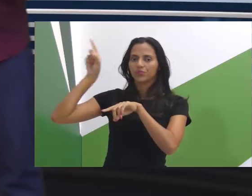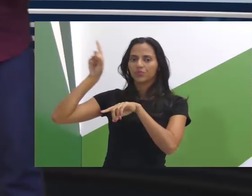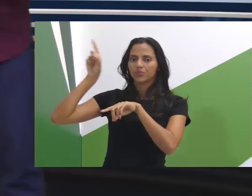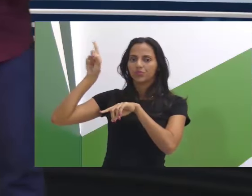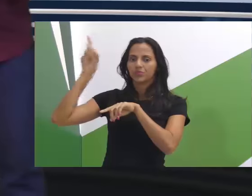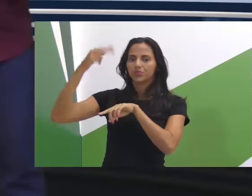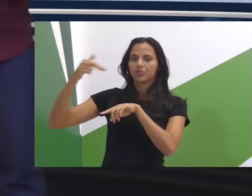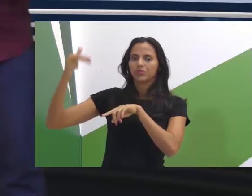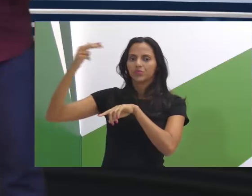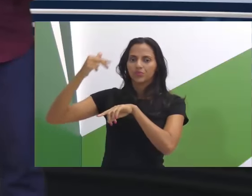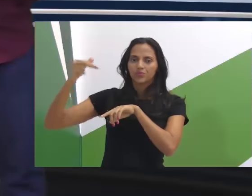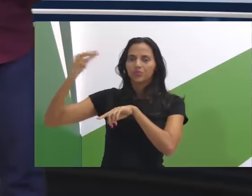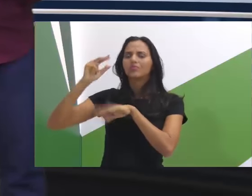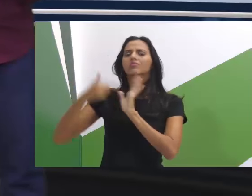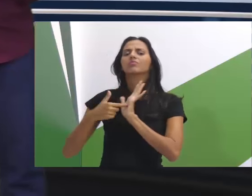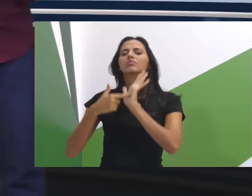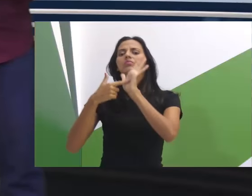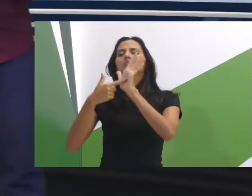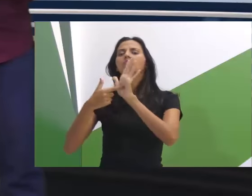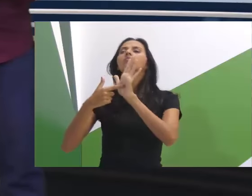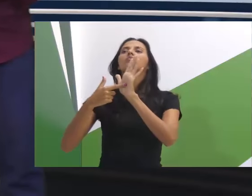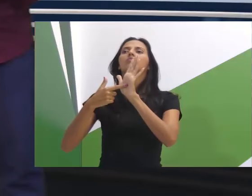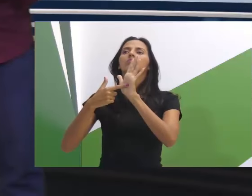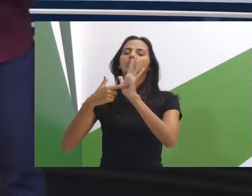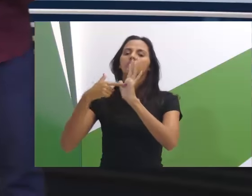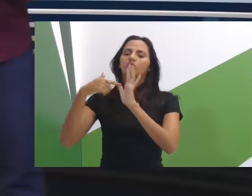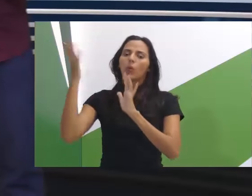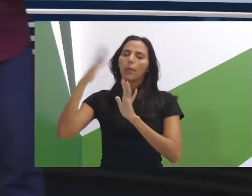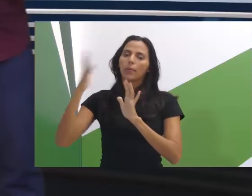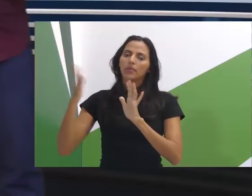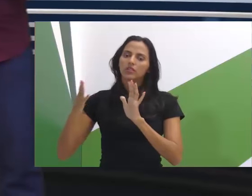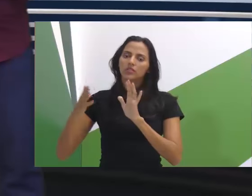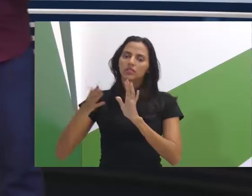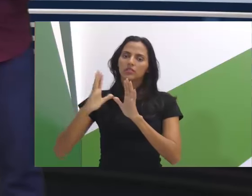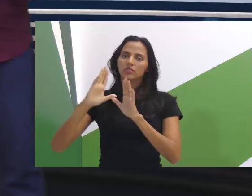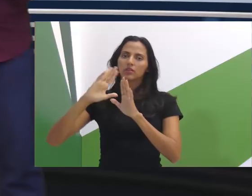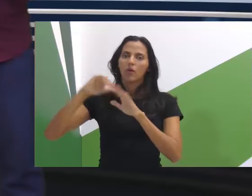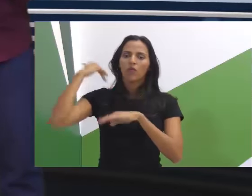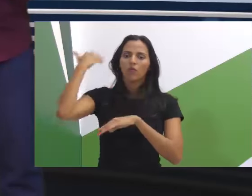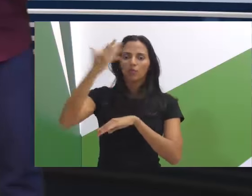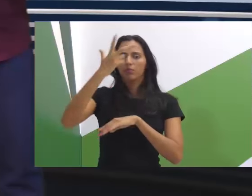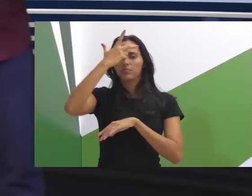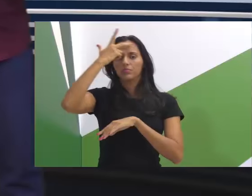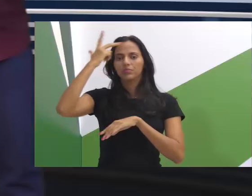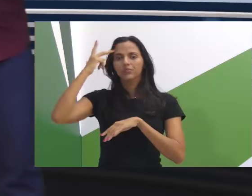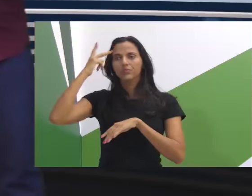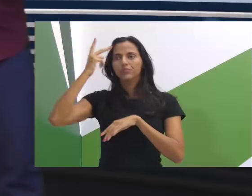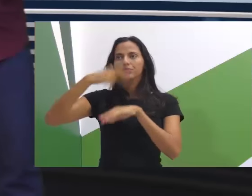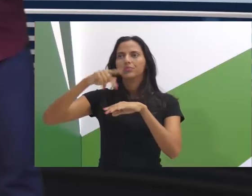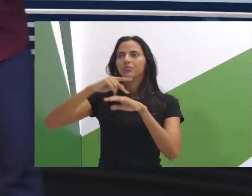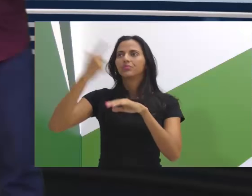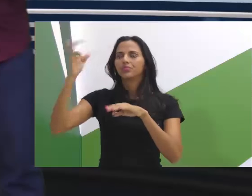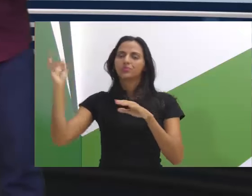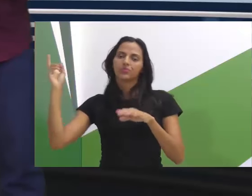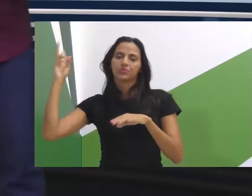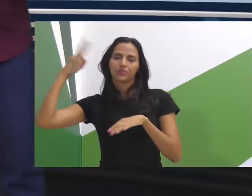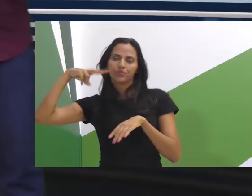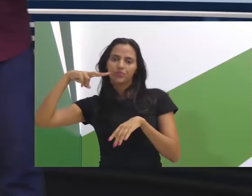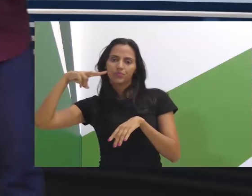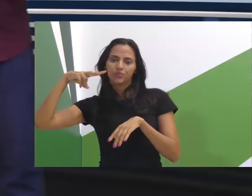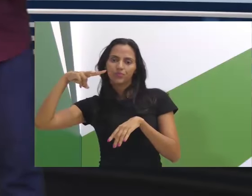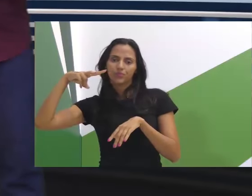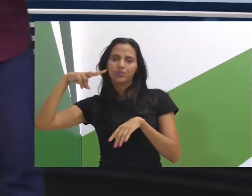para mostrar o Brasil lá fora, mostrar uma civilidade para esse país que era muito selvagem. E o Debré se impressionou